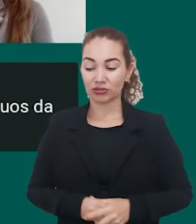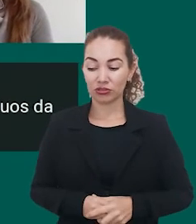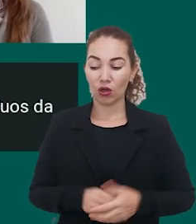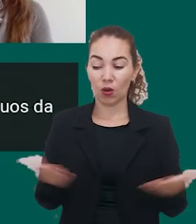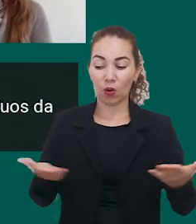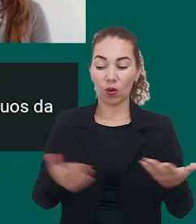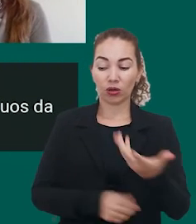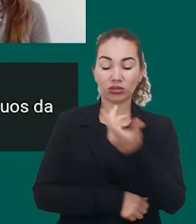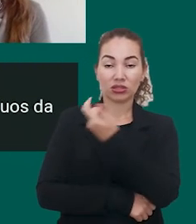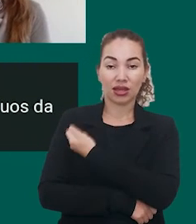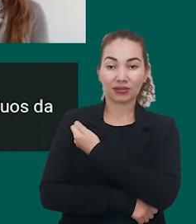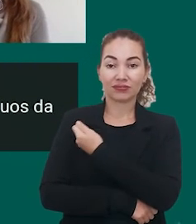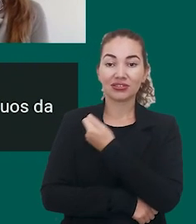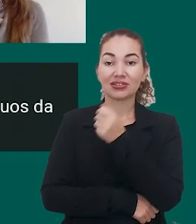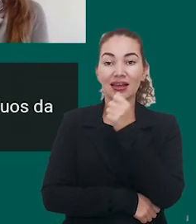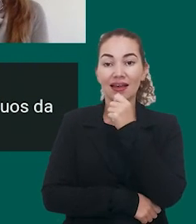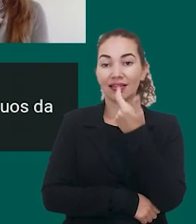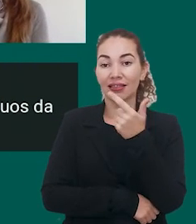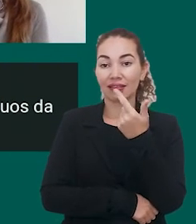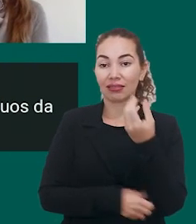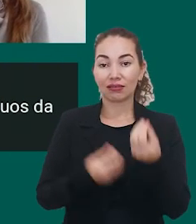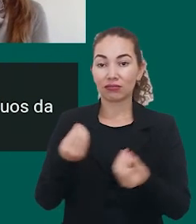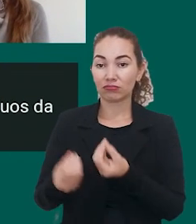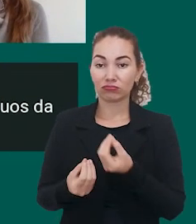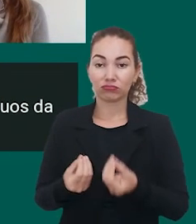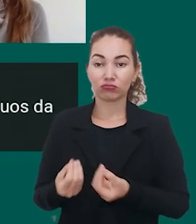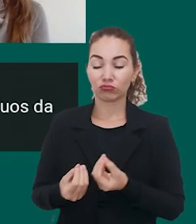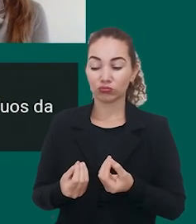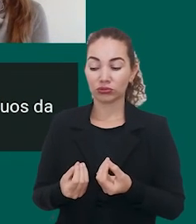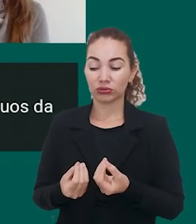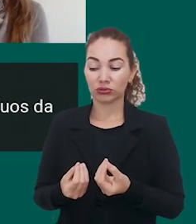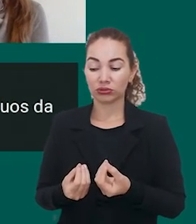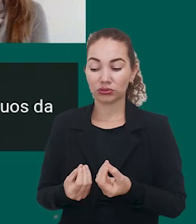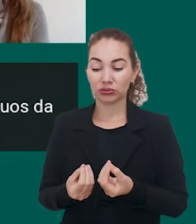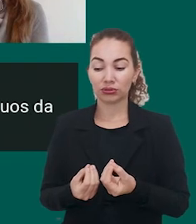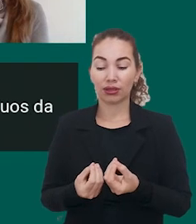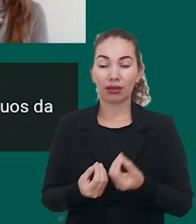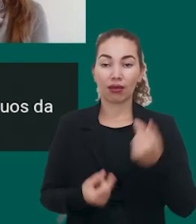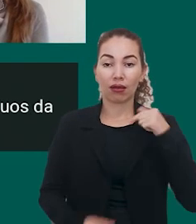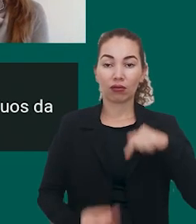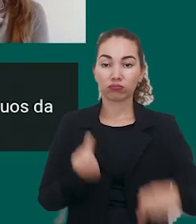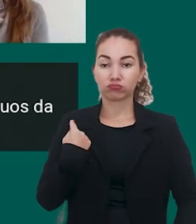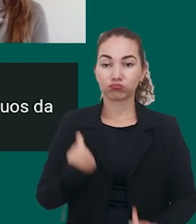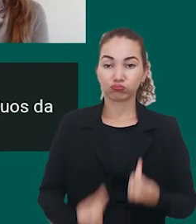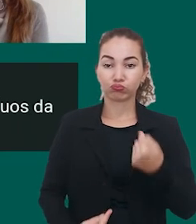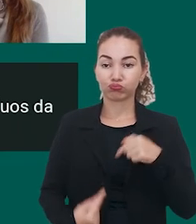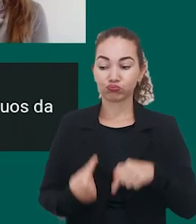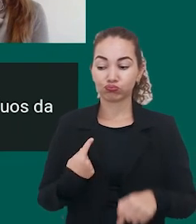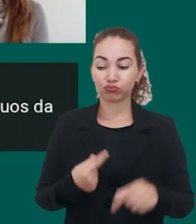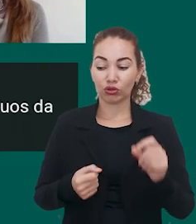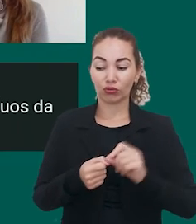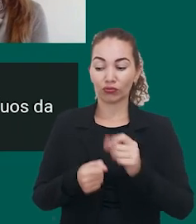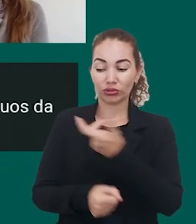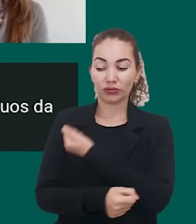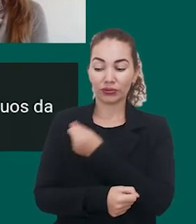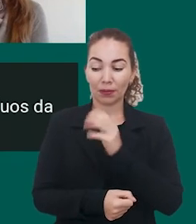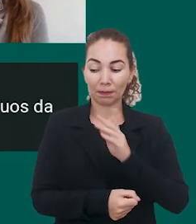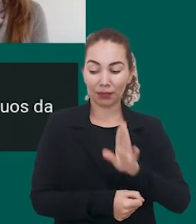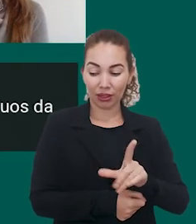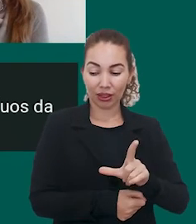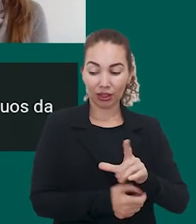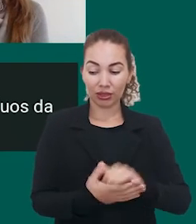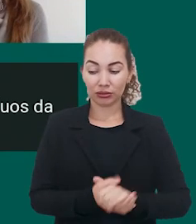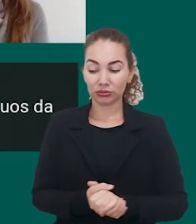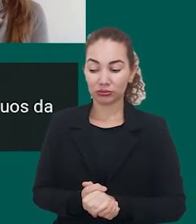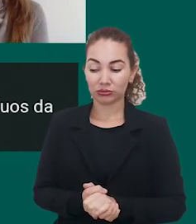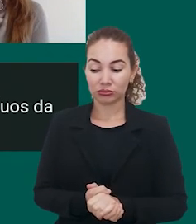da vacinação enquanto não temos previsão de vacinação para indivíduos da minha imunidade. Fazer a vacina BS. Não